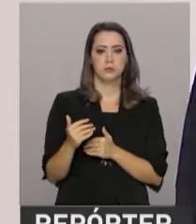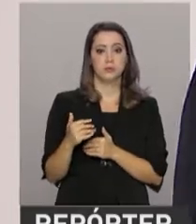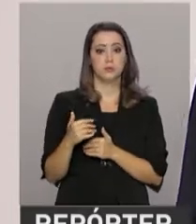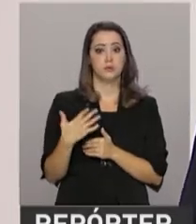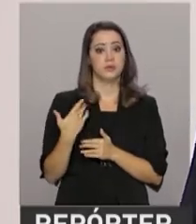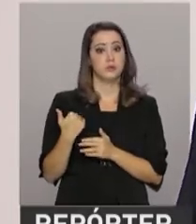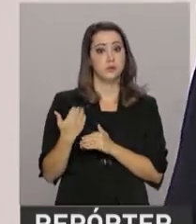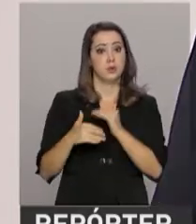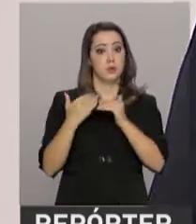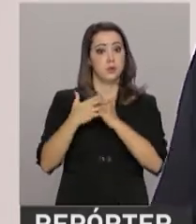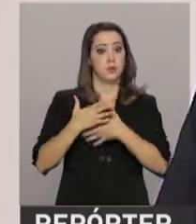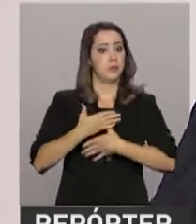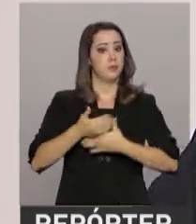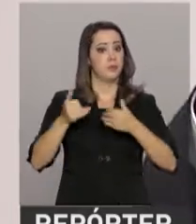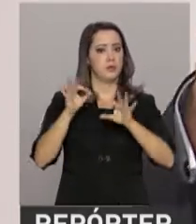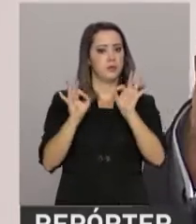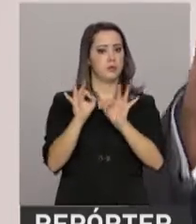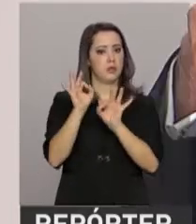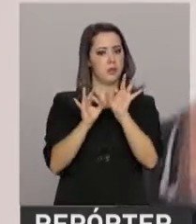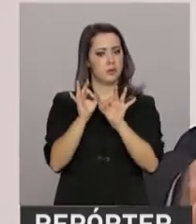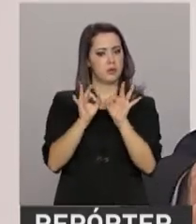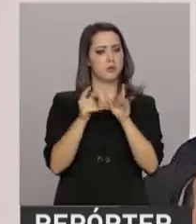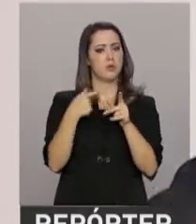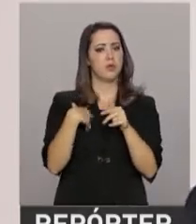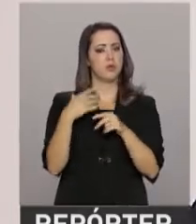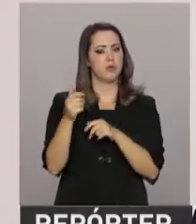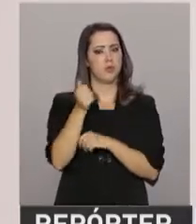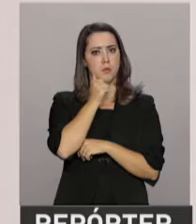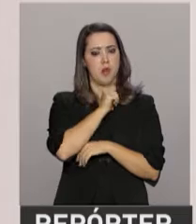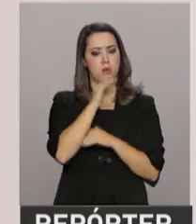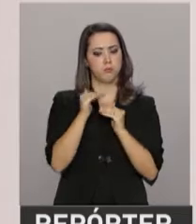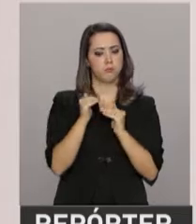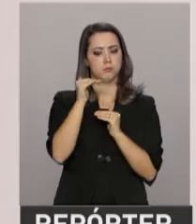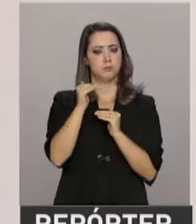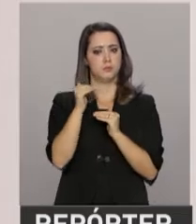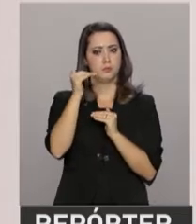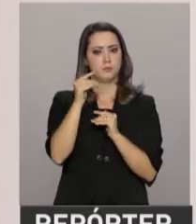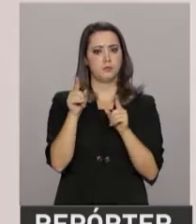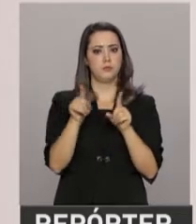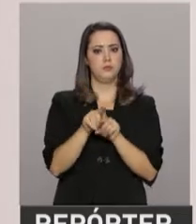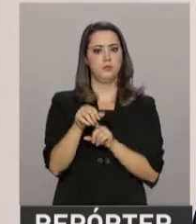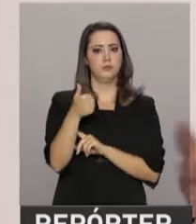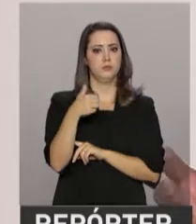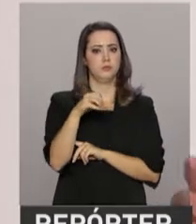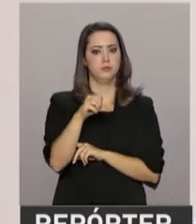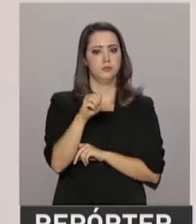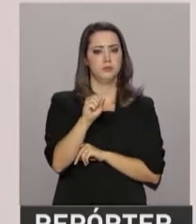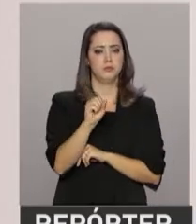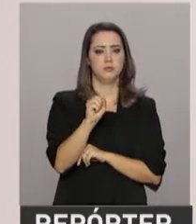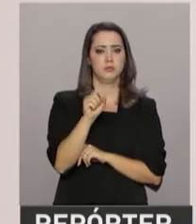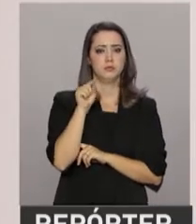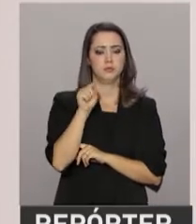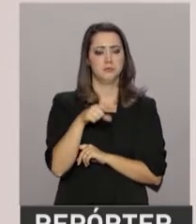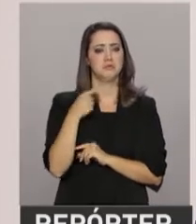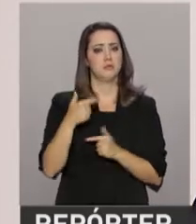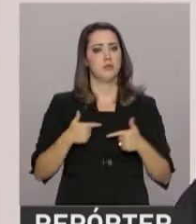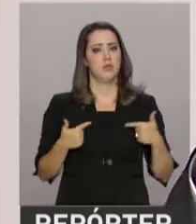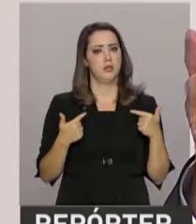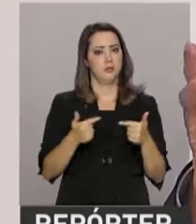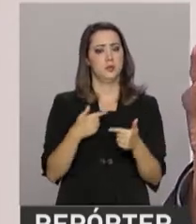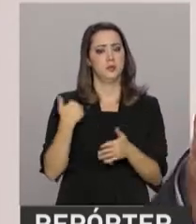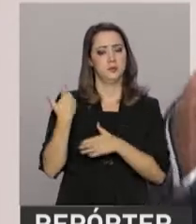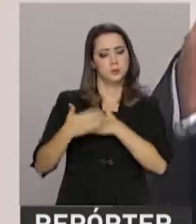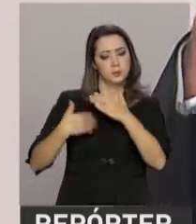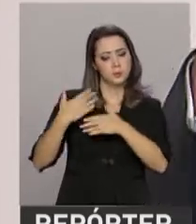ascensão digamos jurídica da mulher naquele momento da constituição de 88 e corremos uma luta que vem de